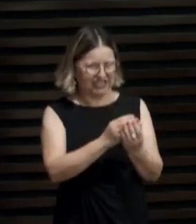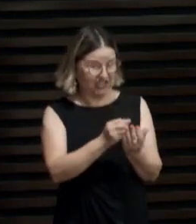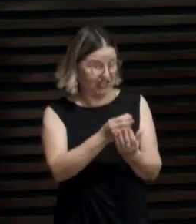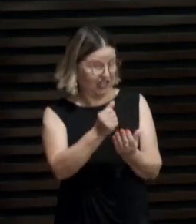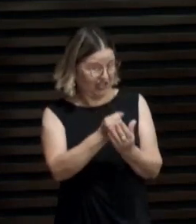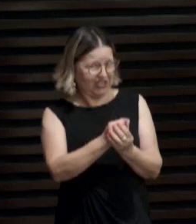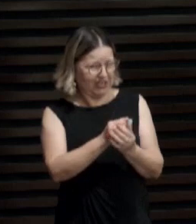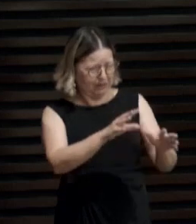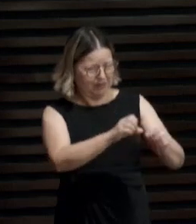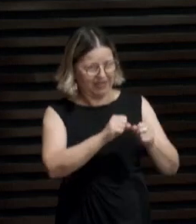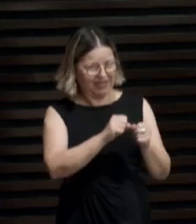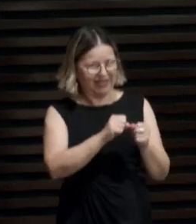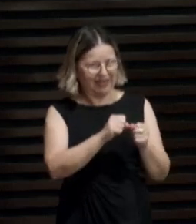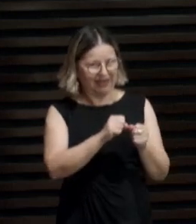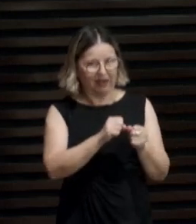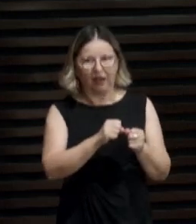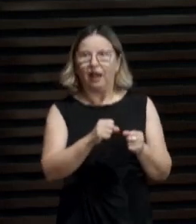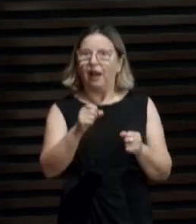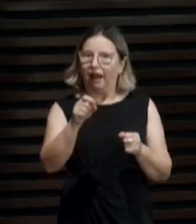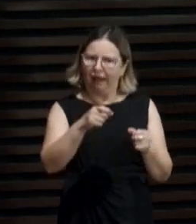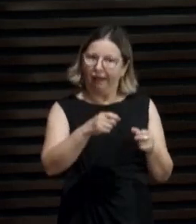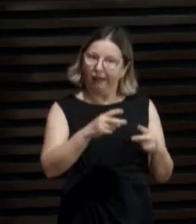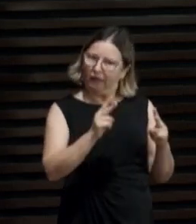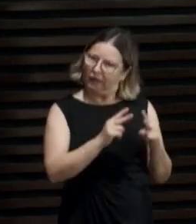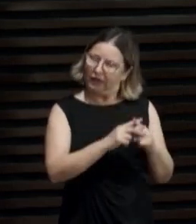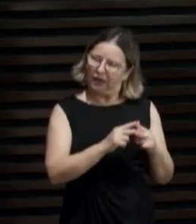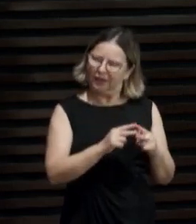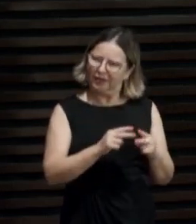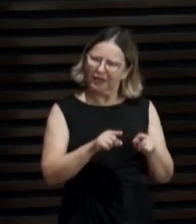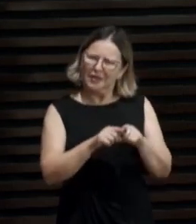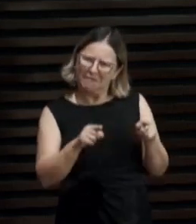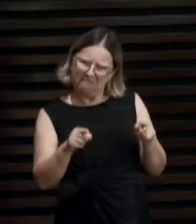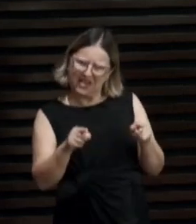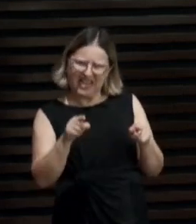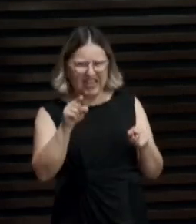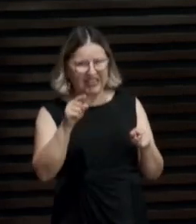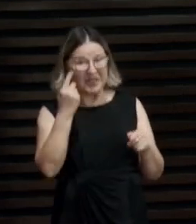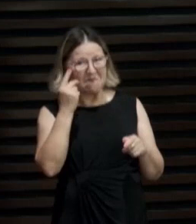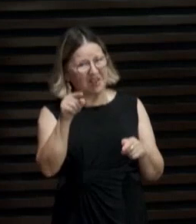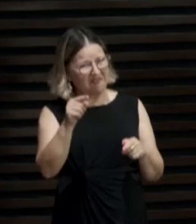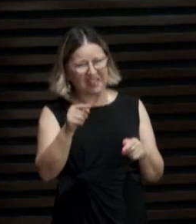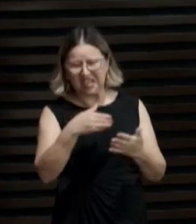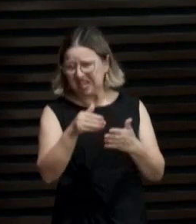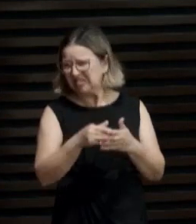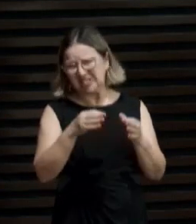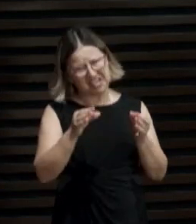eu estou errado? Você não tem absolutos na sua vida? Por que você está dizendo que é errado? Para mim está certo eu pegar sua carteira, pegar seu